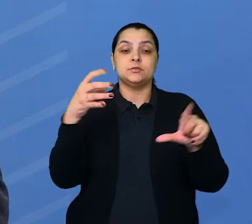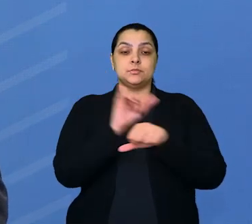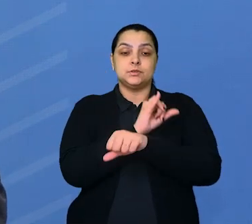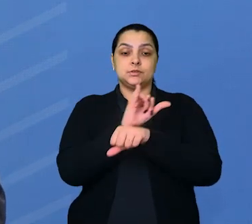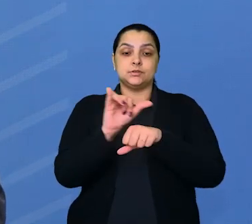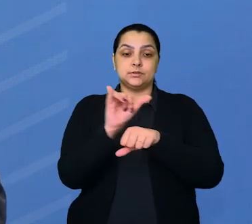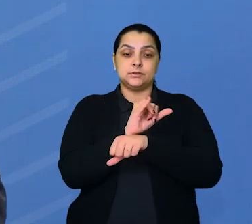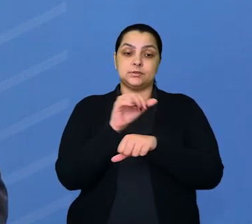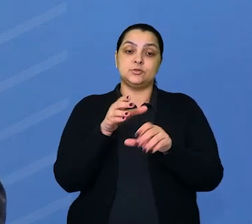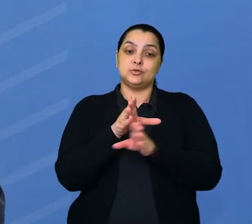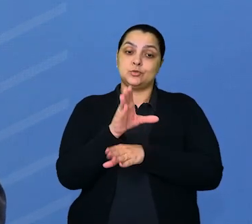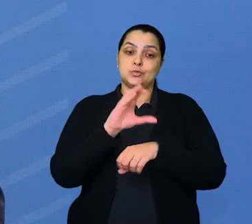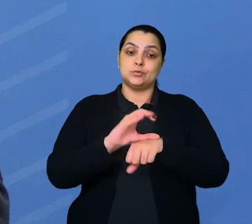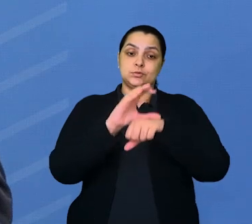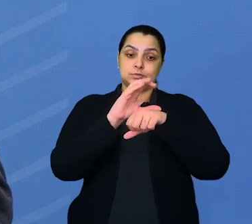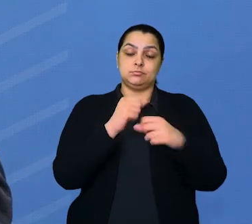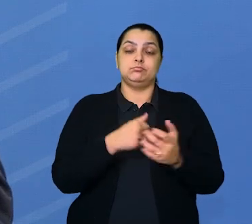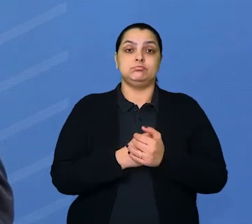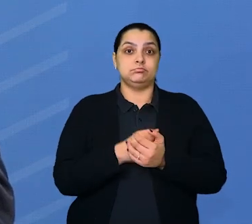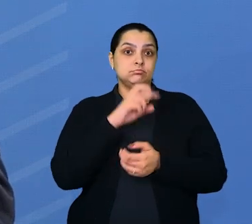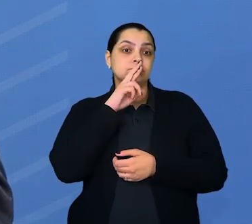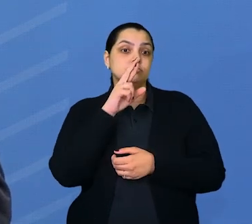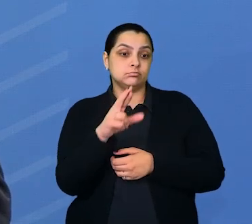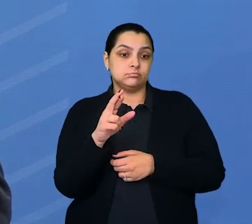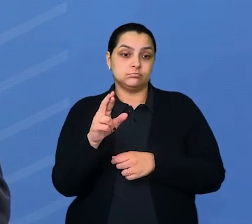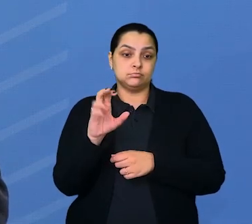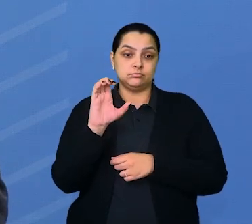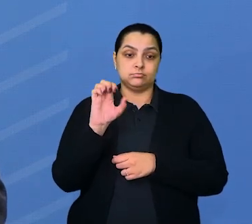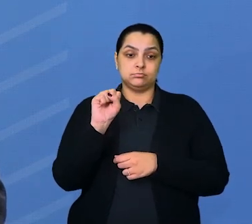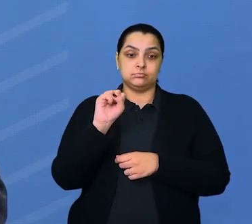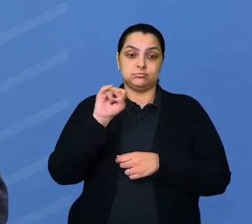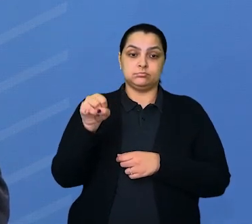estratégico do Conselho. Para responder, basta acessar